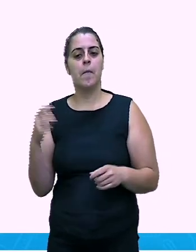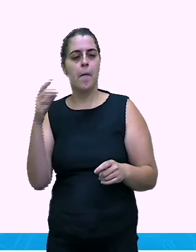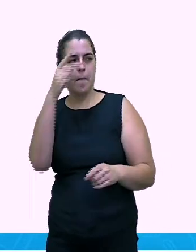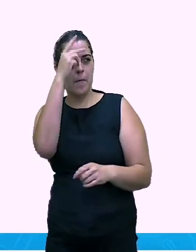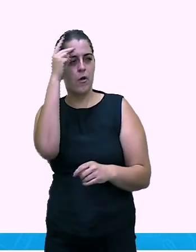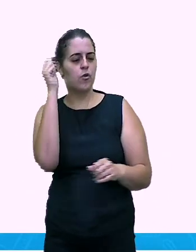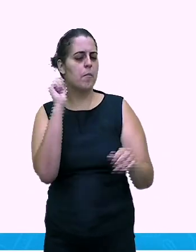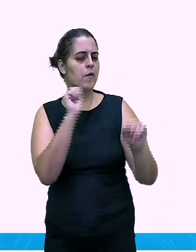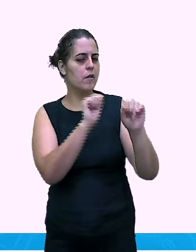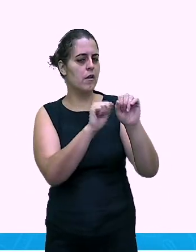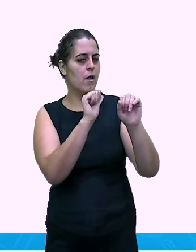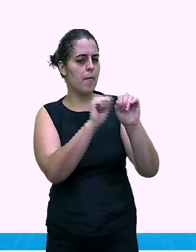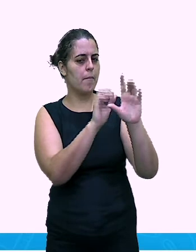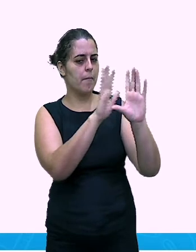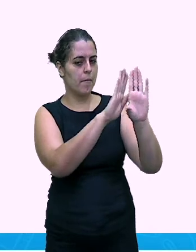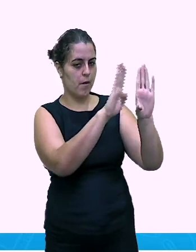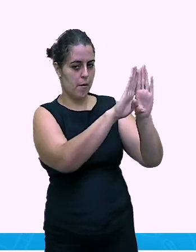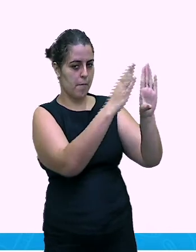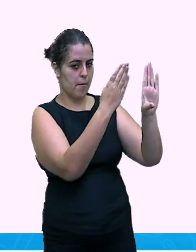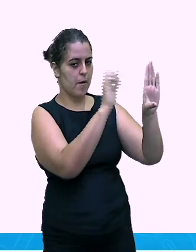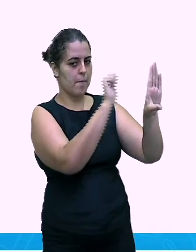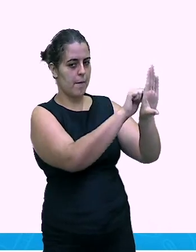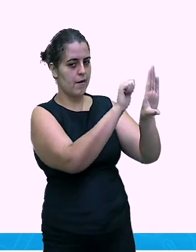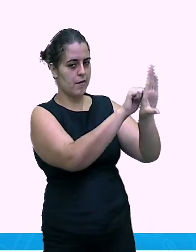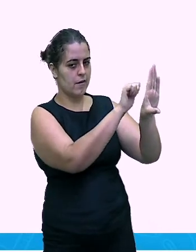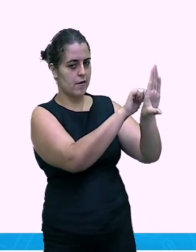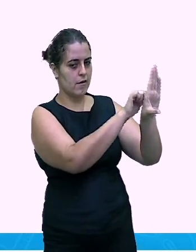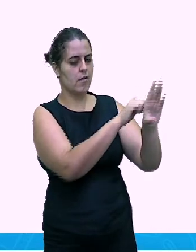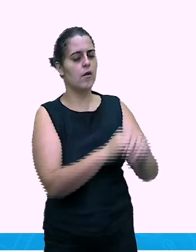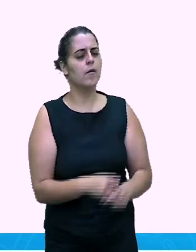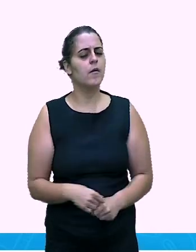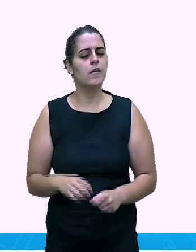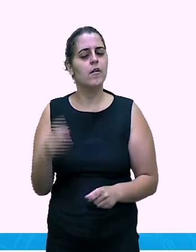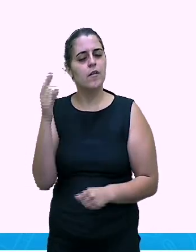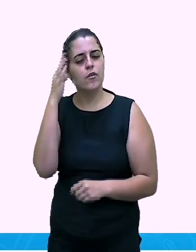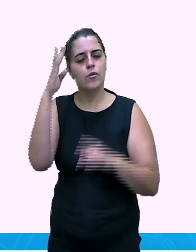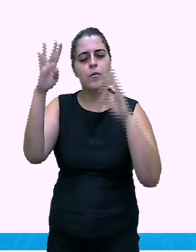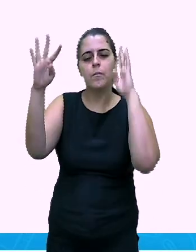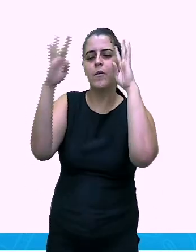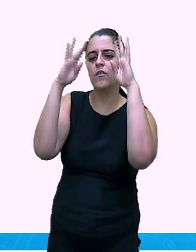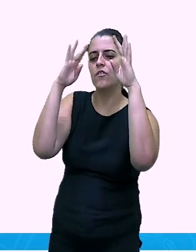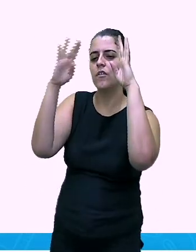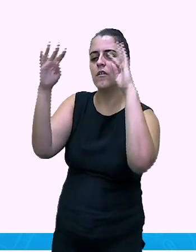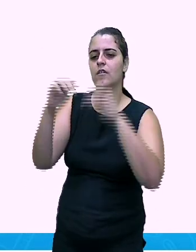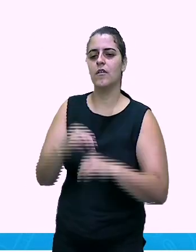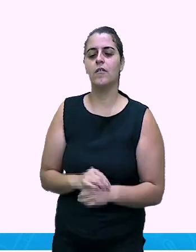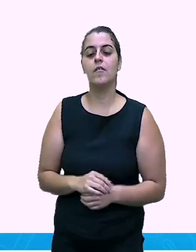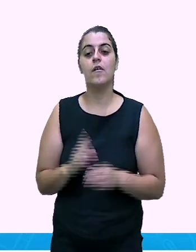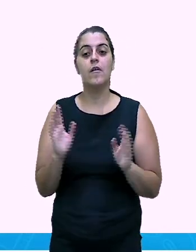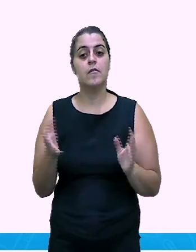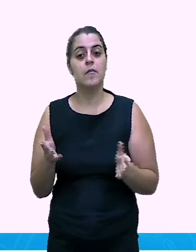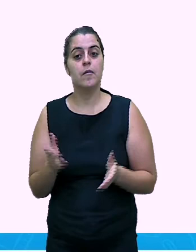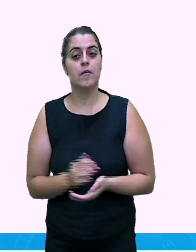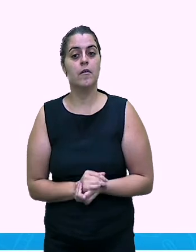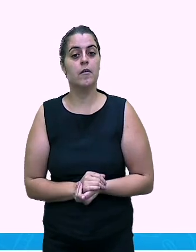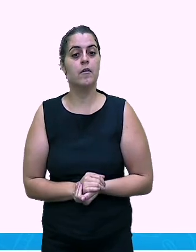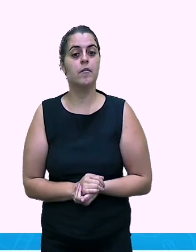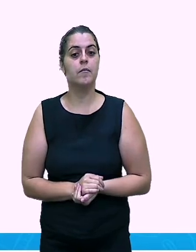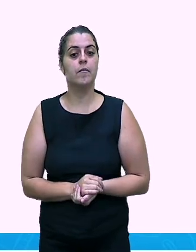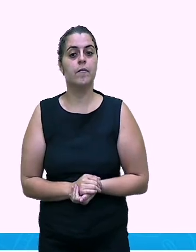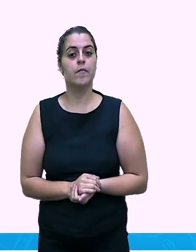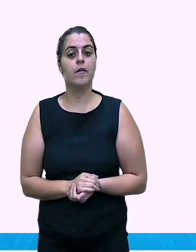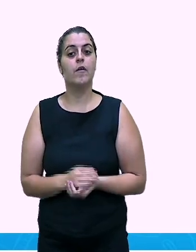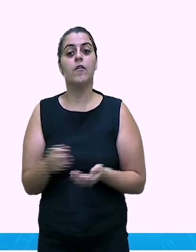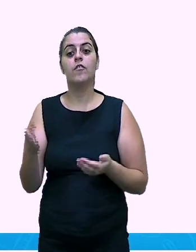numa porta. Aí vai depender da sua criatividade. E chegamos agora na etapa